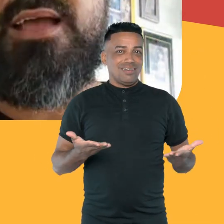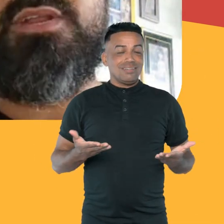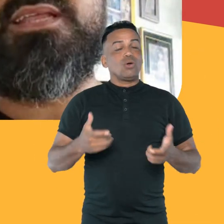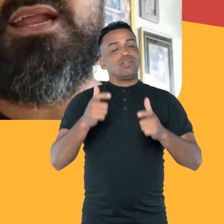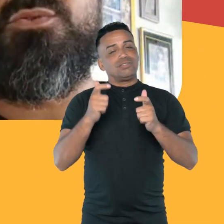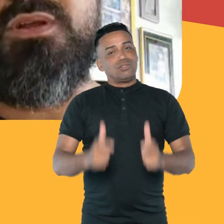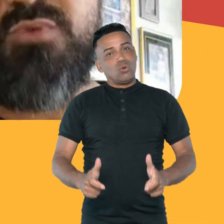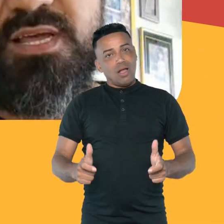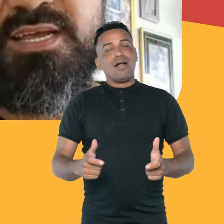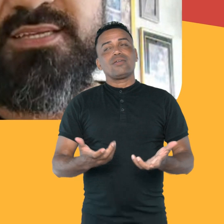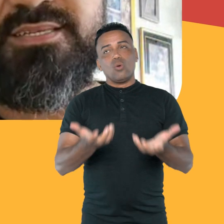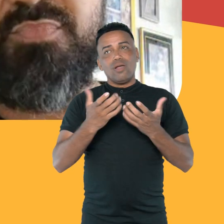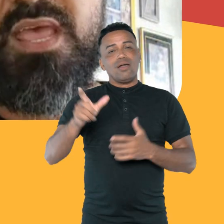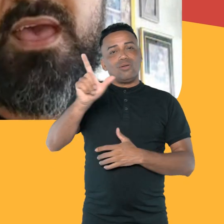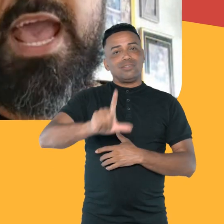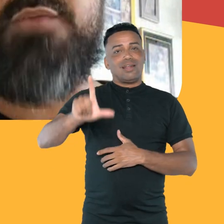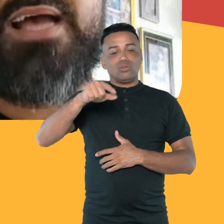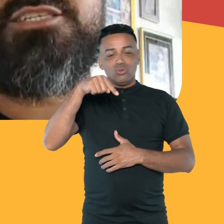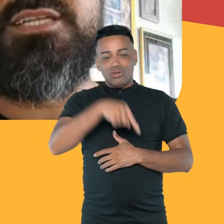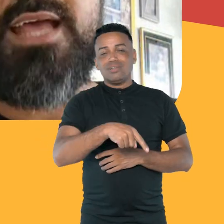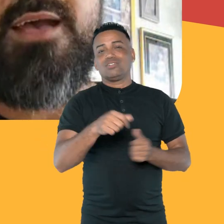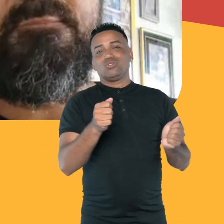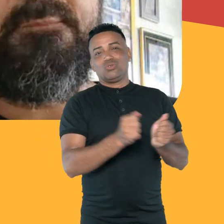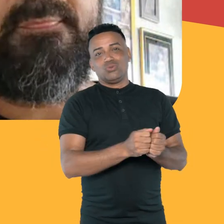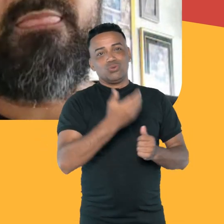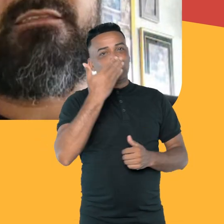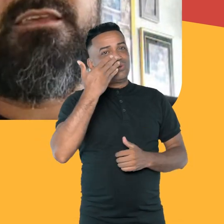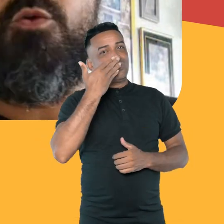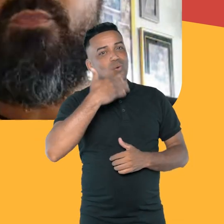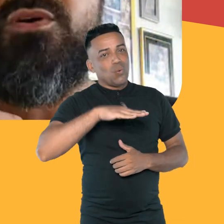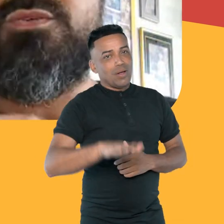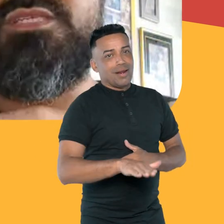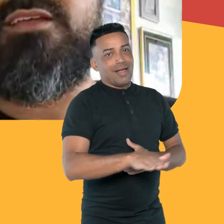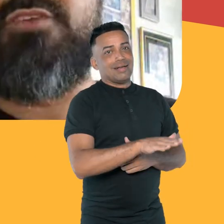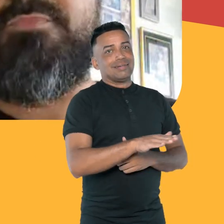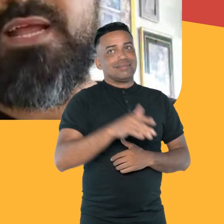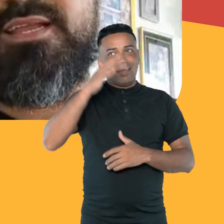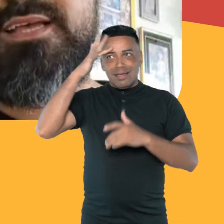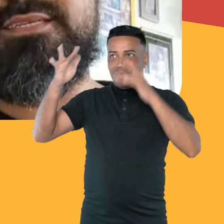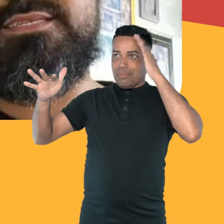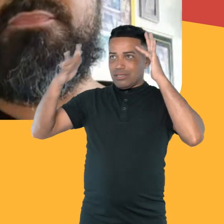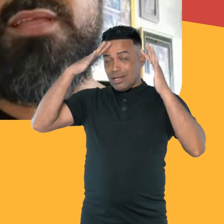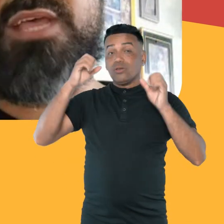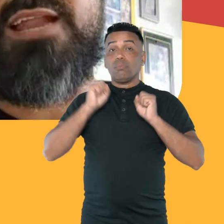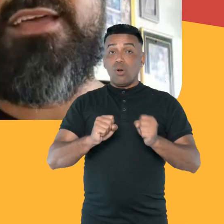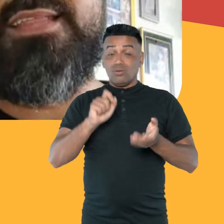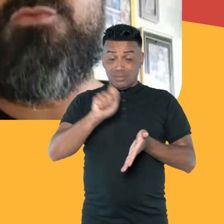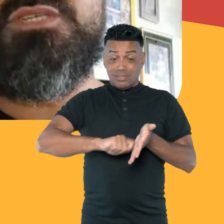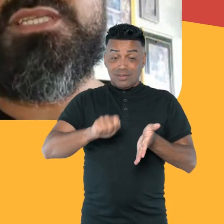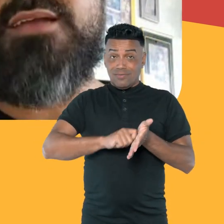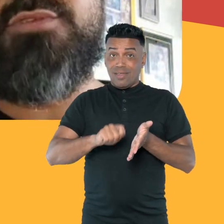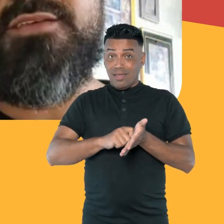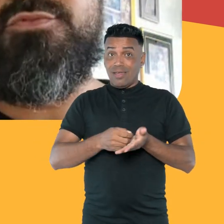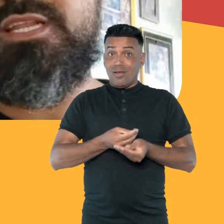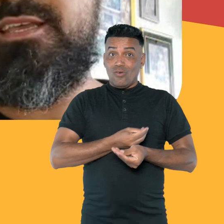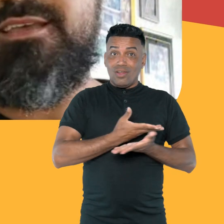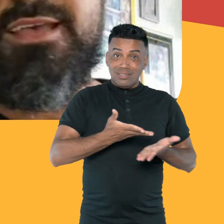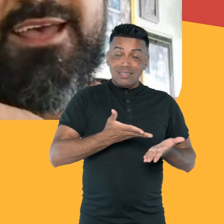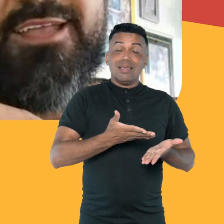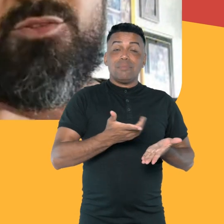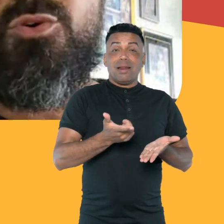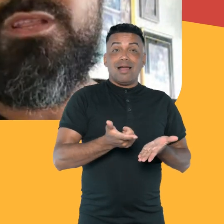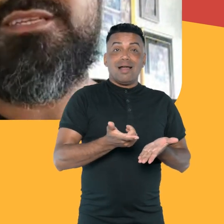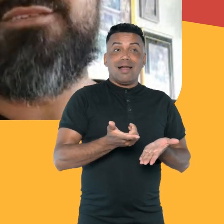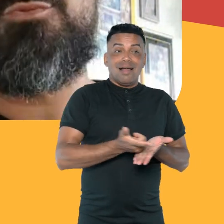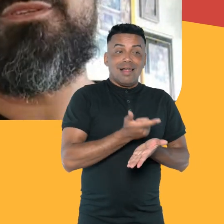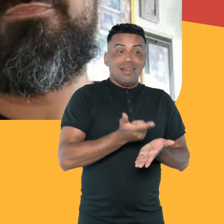tento trabalhar com a literatura com a criança. É imaginar que eu posso escrever para a criança sabendo que ela vai degustar o livro